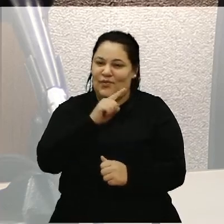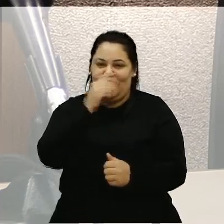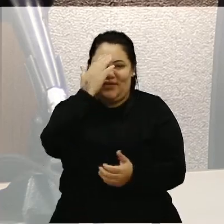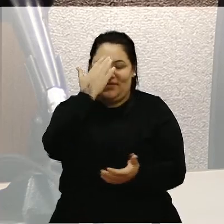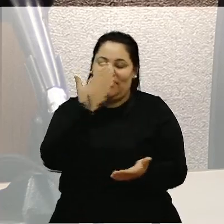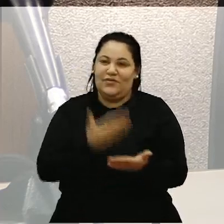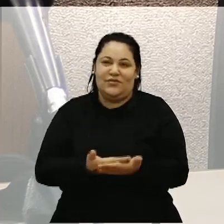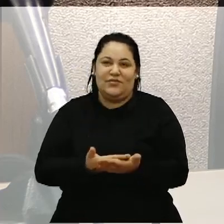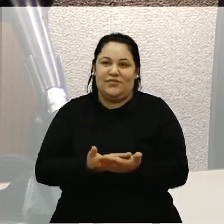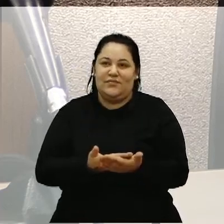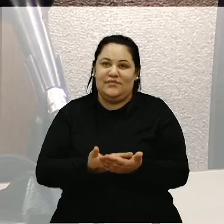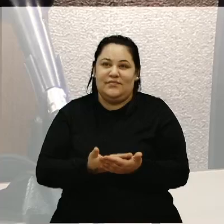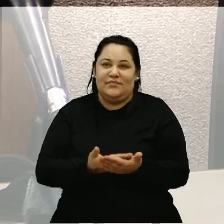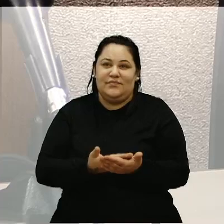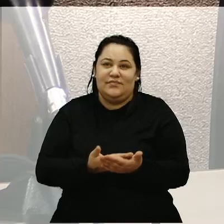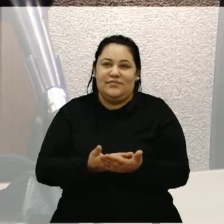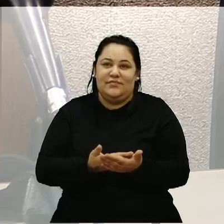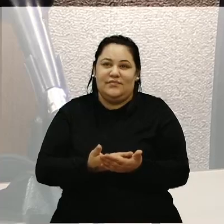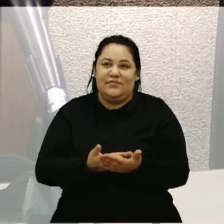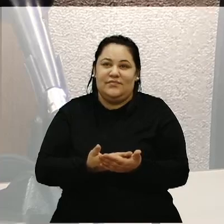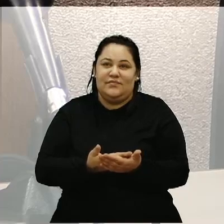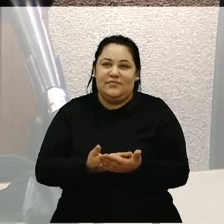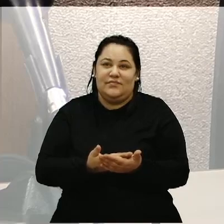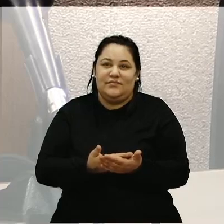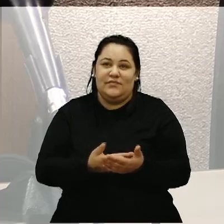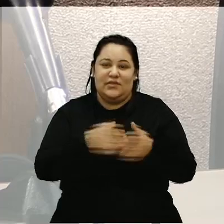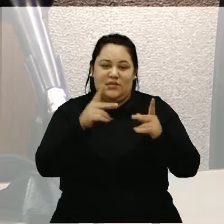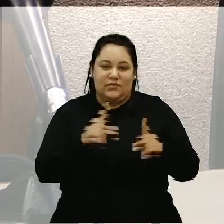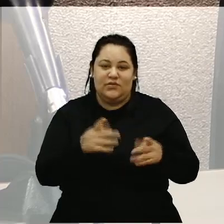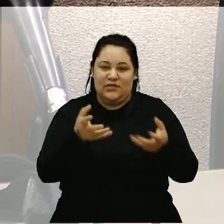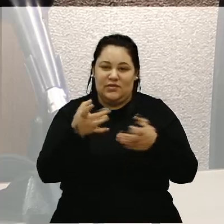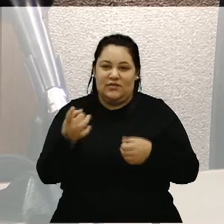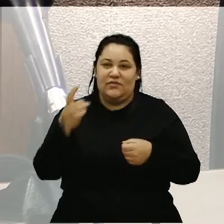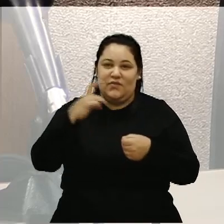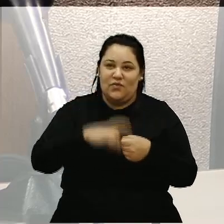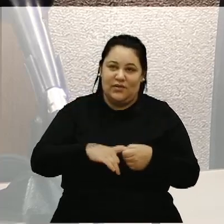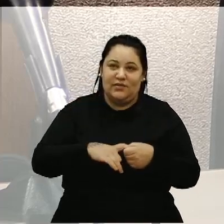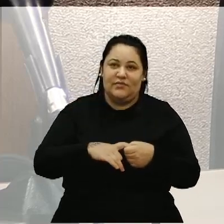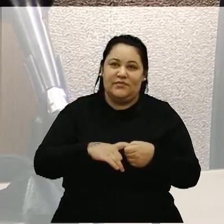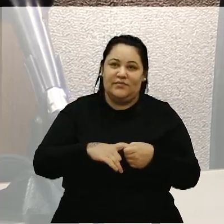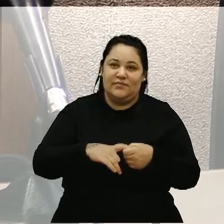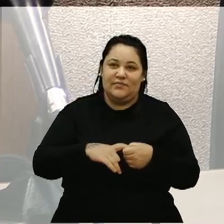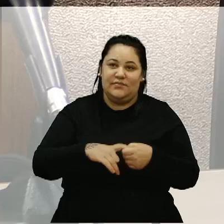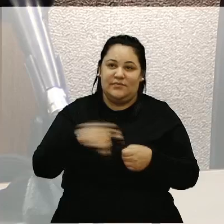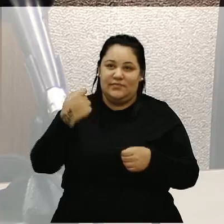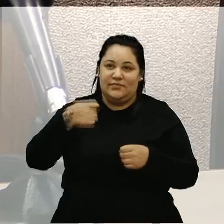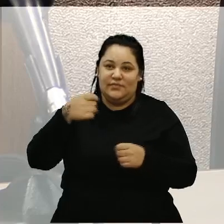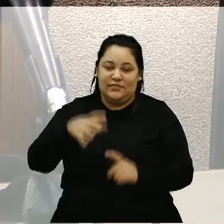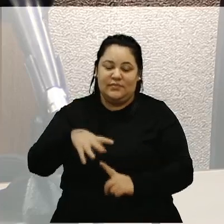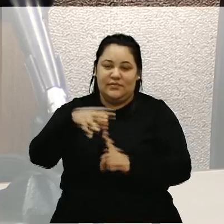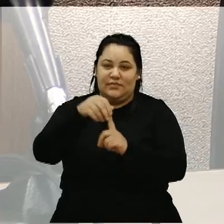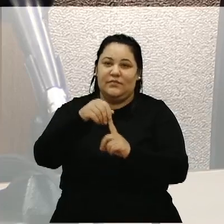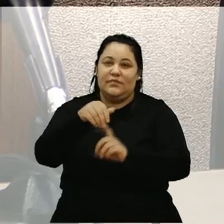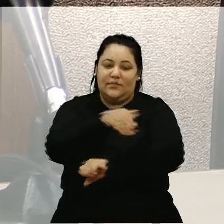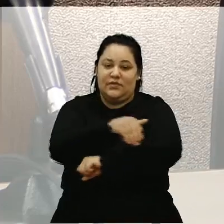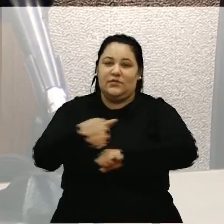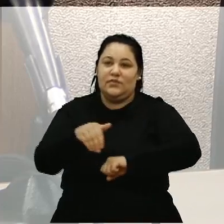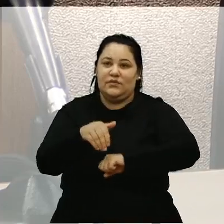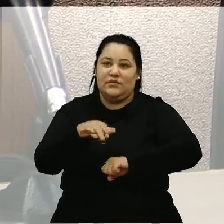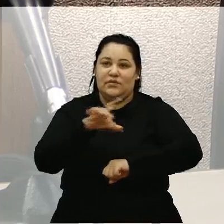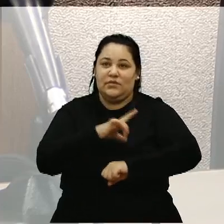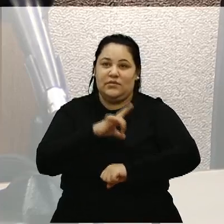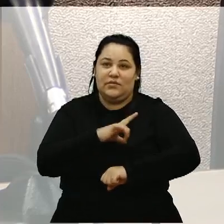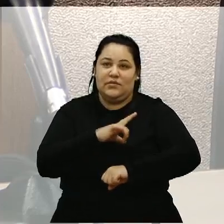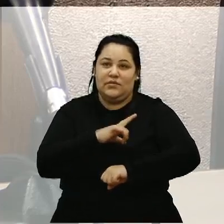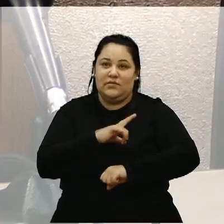possível que o pessoal queira voltar lá inúmeras vezes. Em vez de dar preferência, inclusive, para as ruas que têm mais